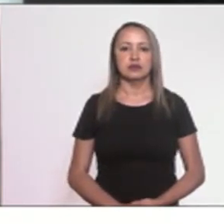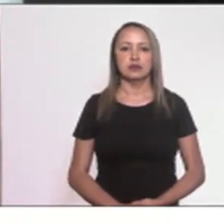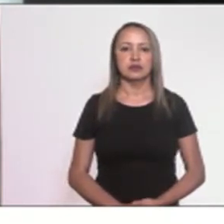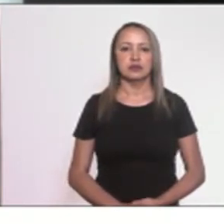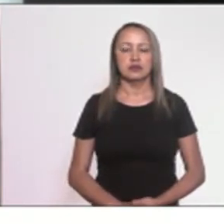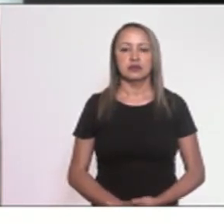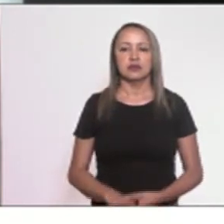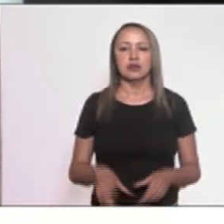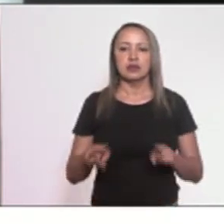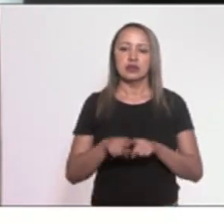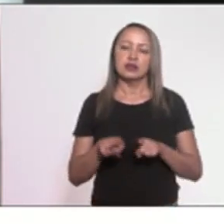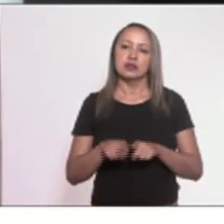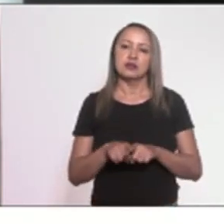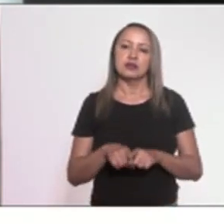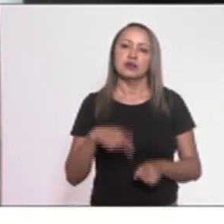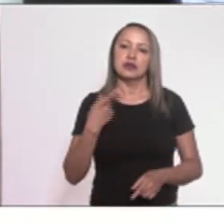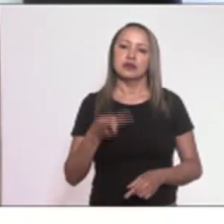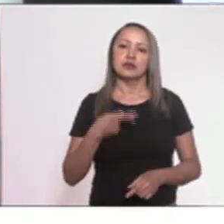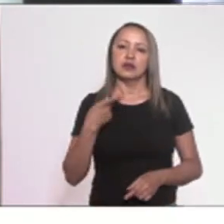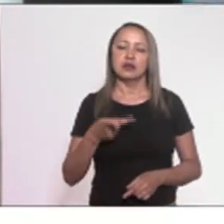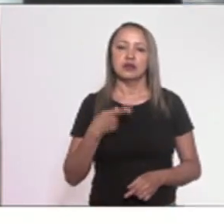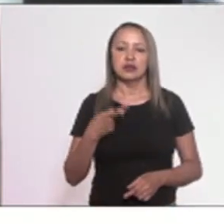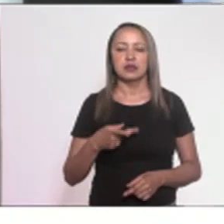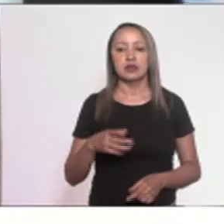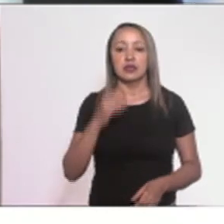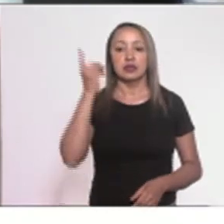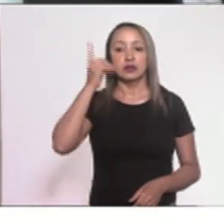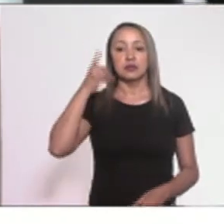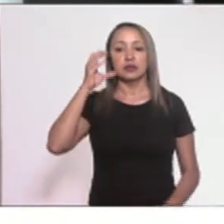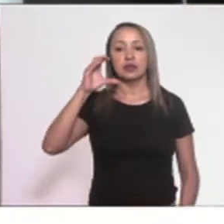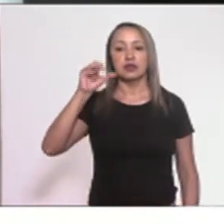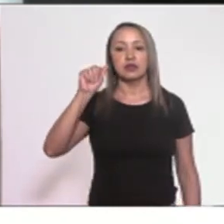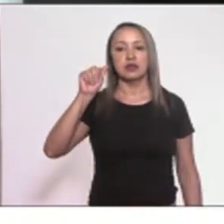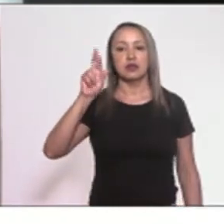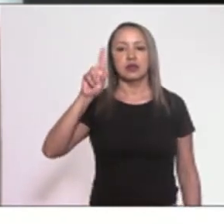Para emitir parecer pela Comissão de Assuntos Municipais, deputado Carlos Macedo.